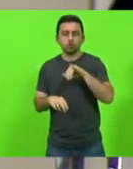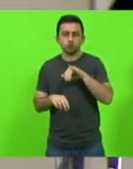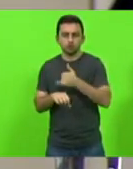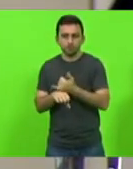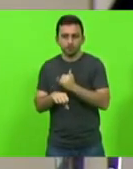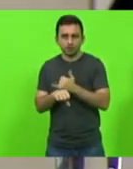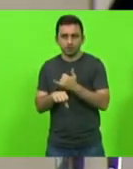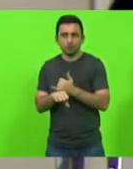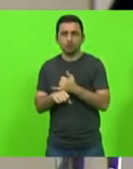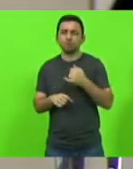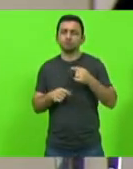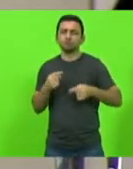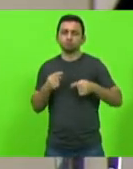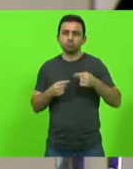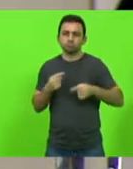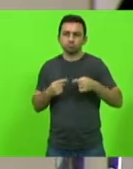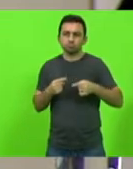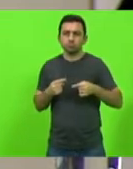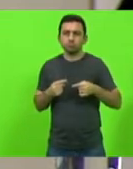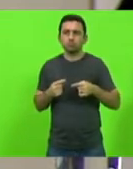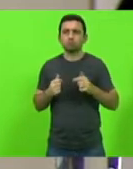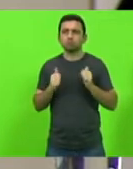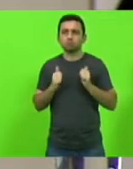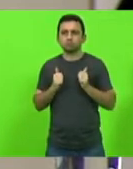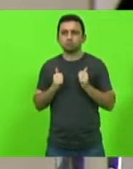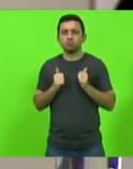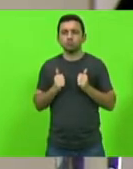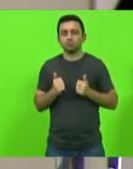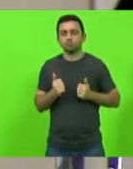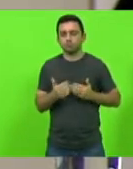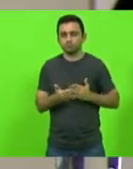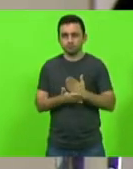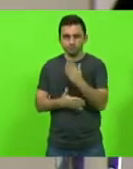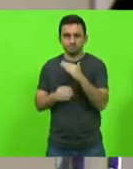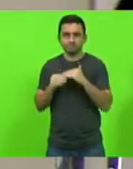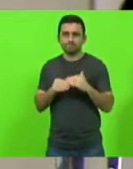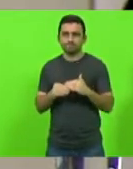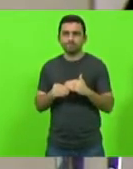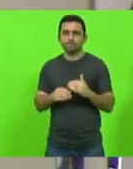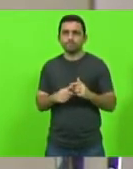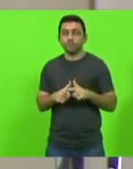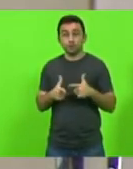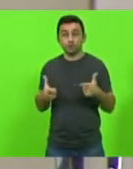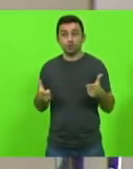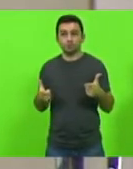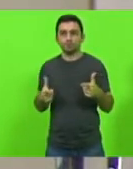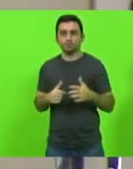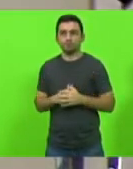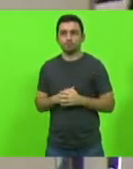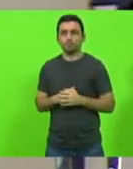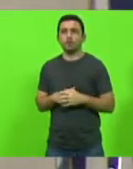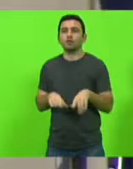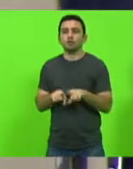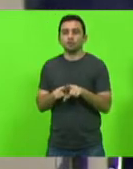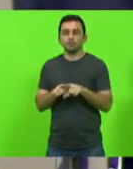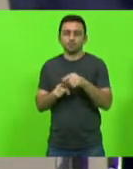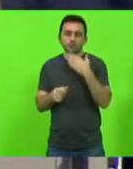em votação deputados que aprovam permaneça como se encontra aprovado por maioria pedido de informação